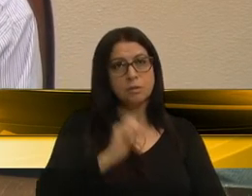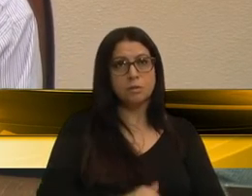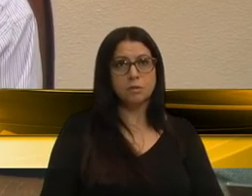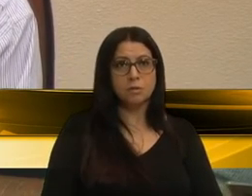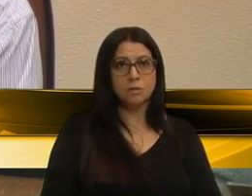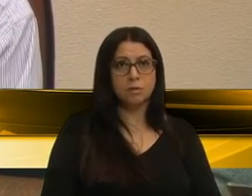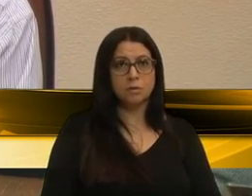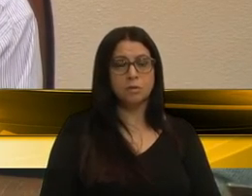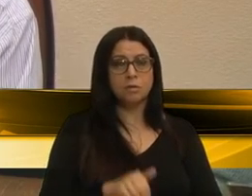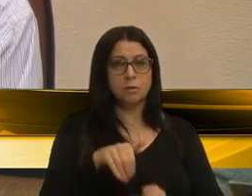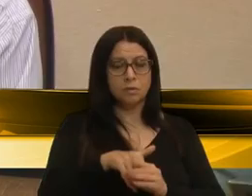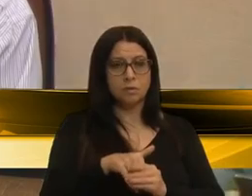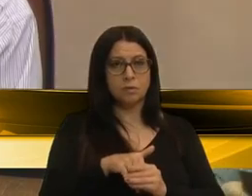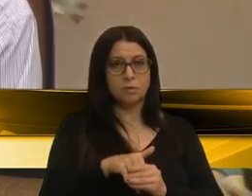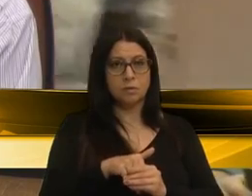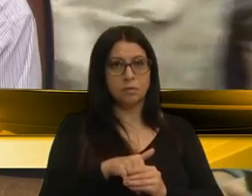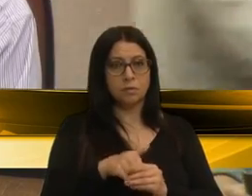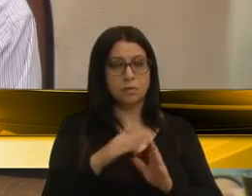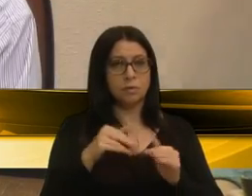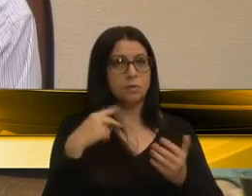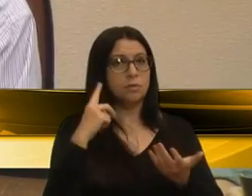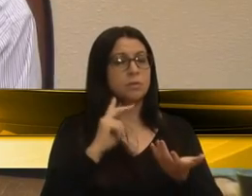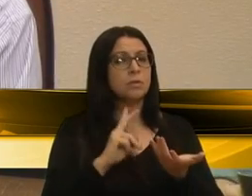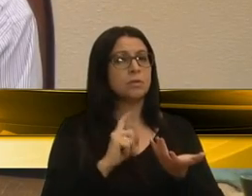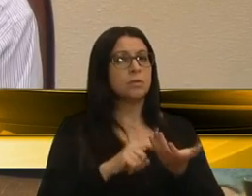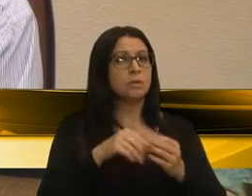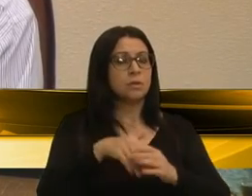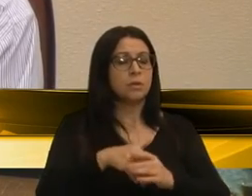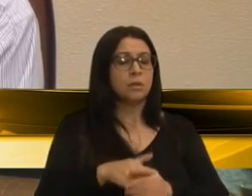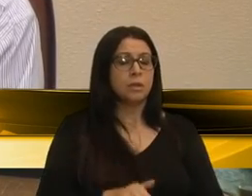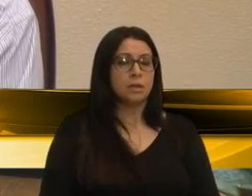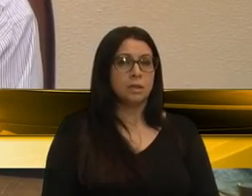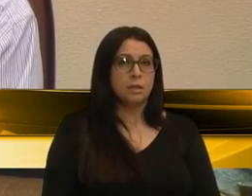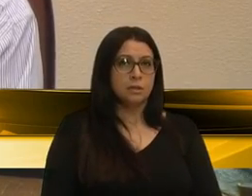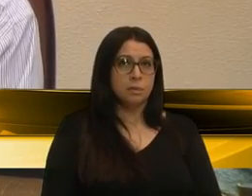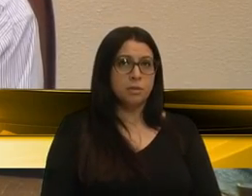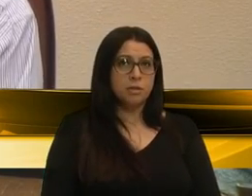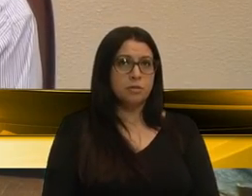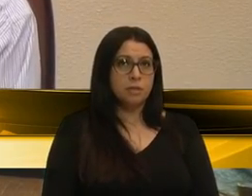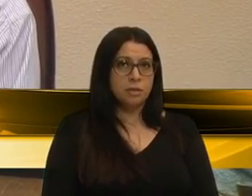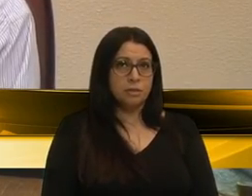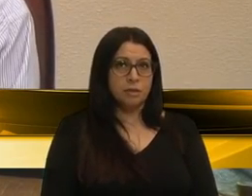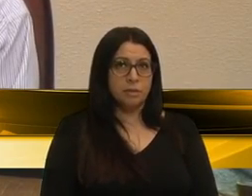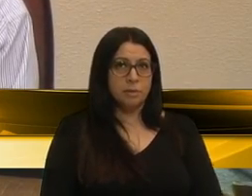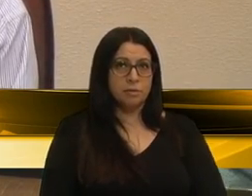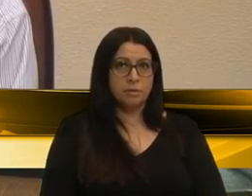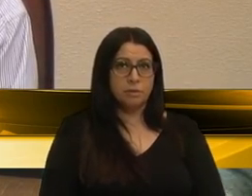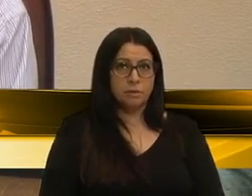Em votação, solicito aos vereadores que registrem seus votos.